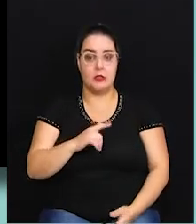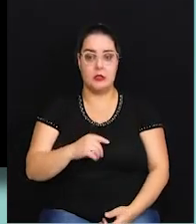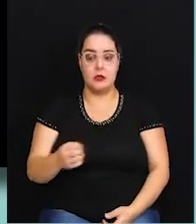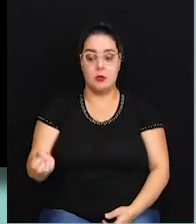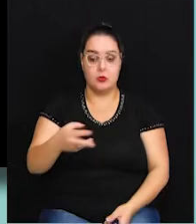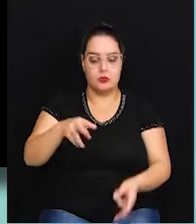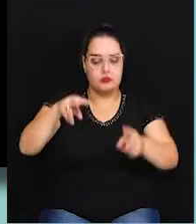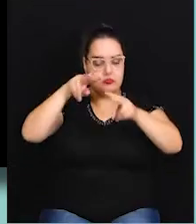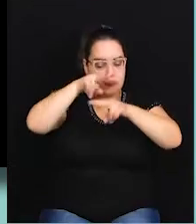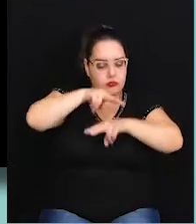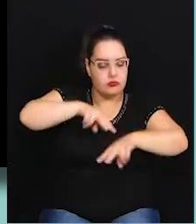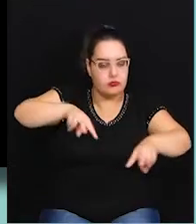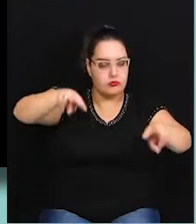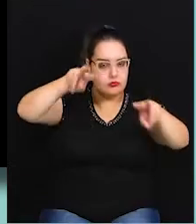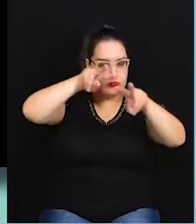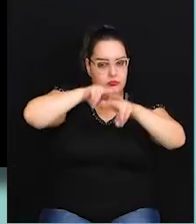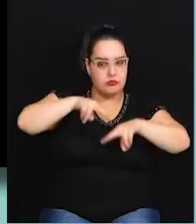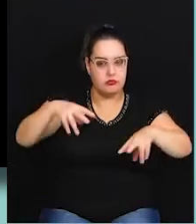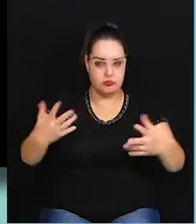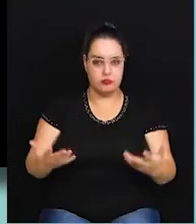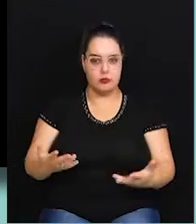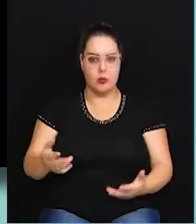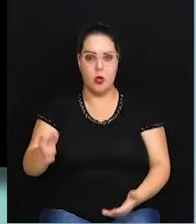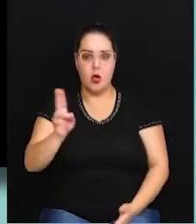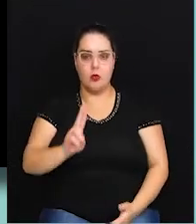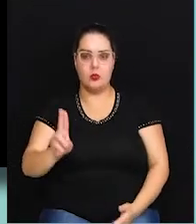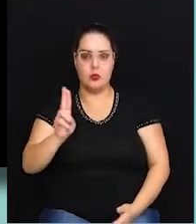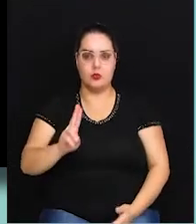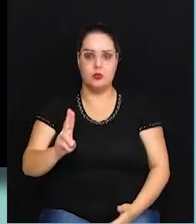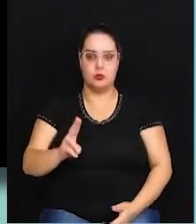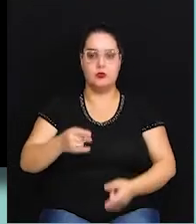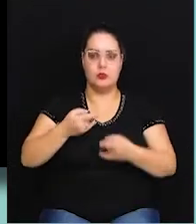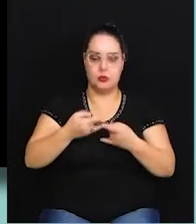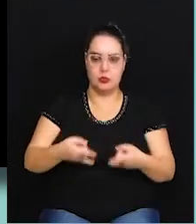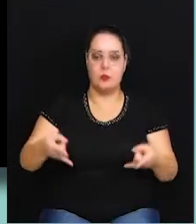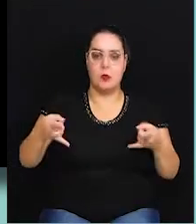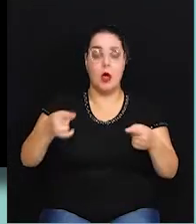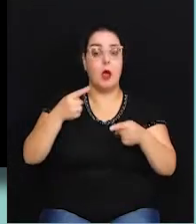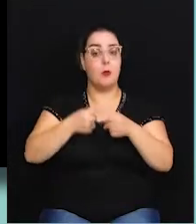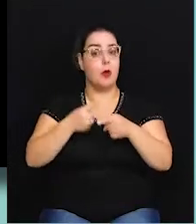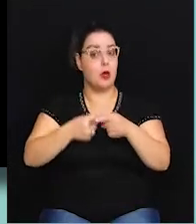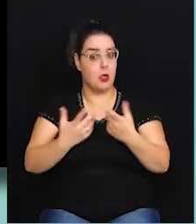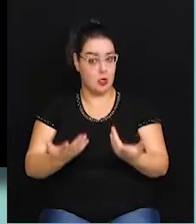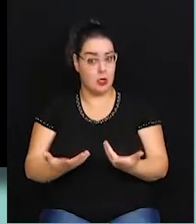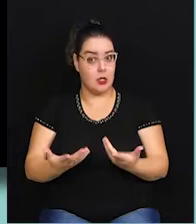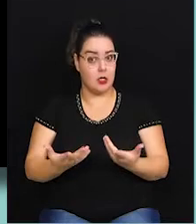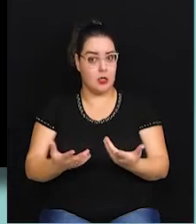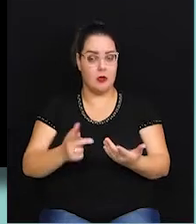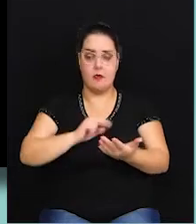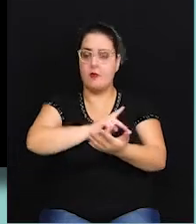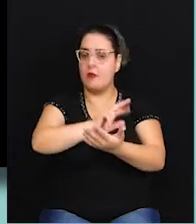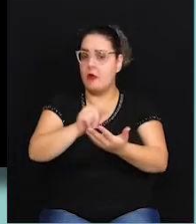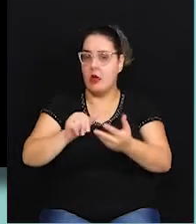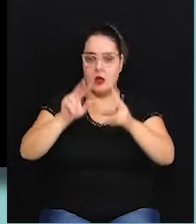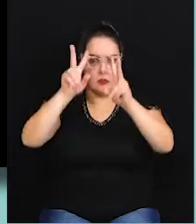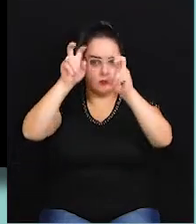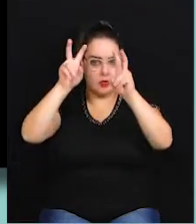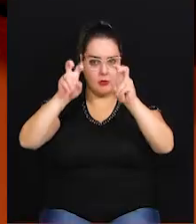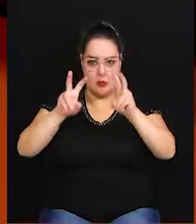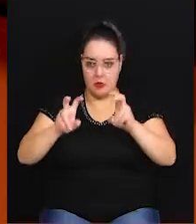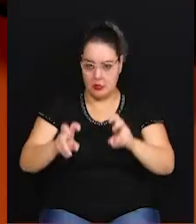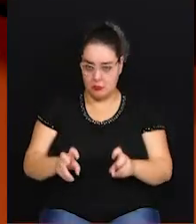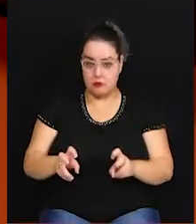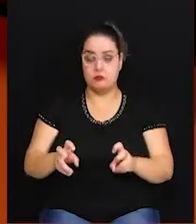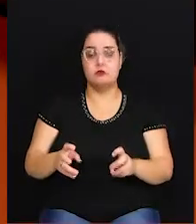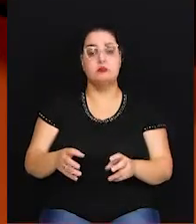um novo olhar em relação ao nosso uso de absorvente, porque o absorvente, ele envolve diferentes